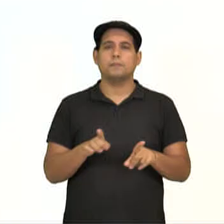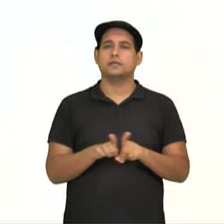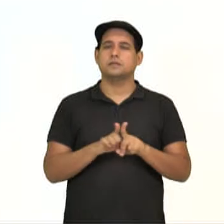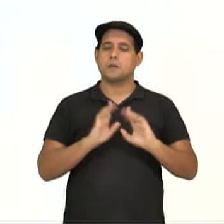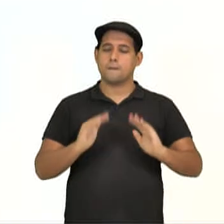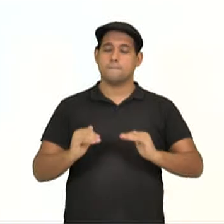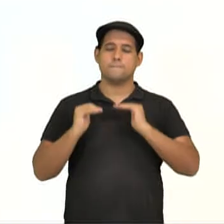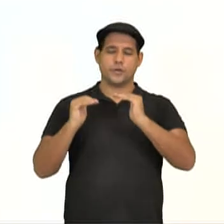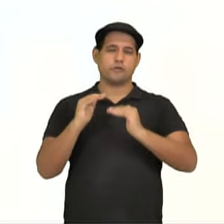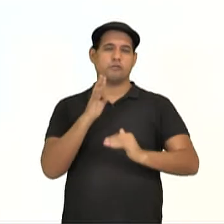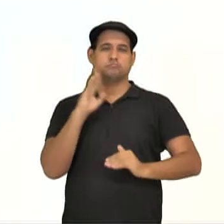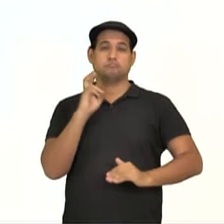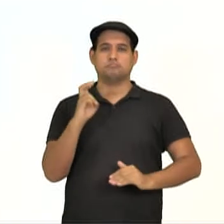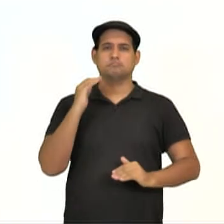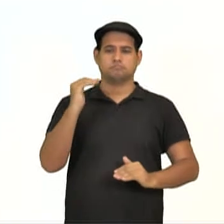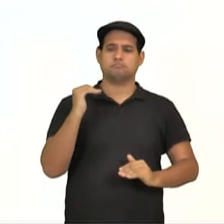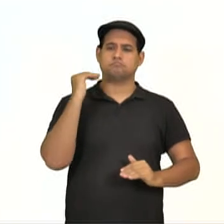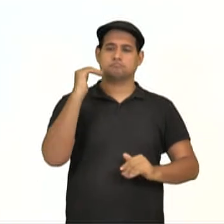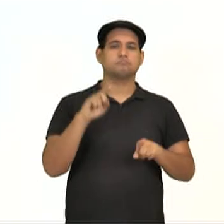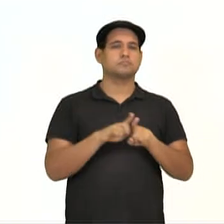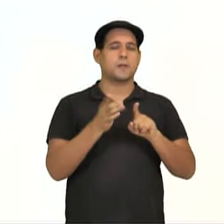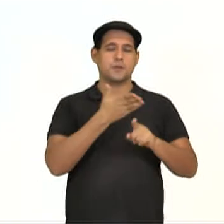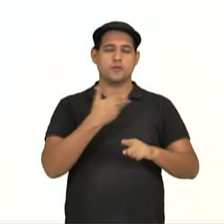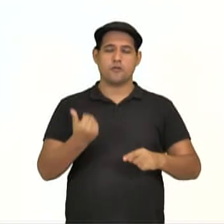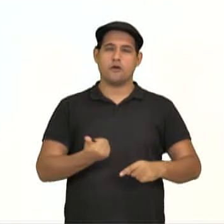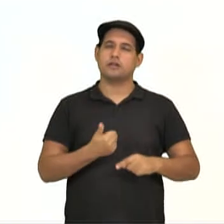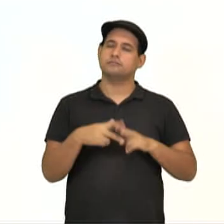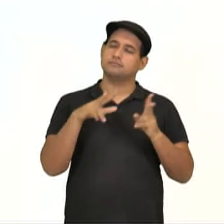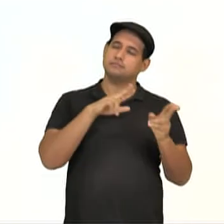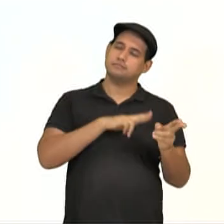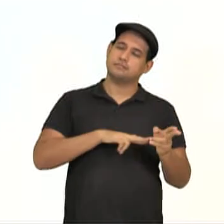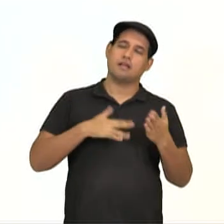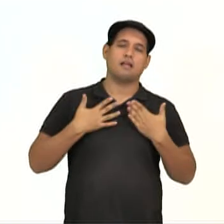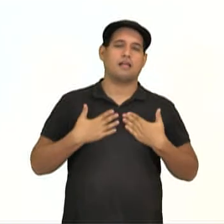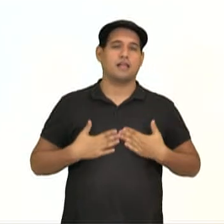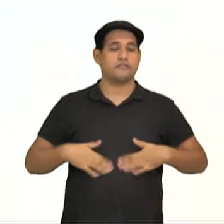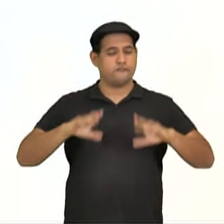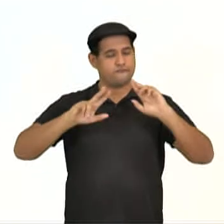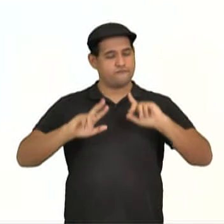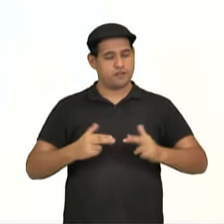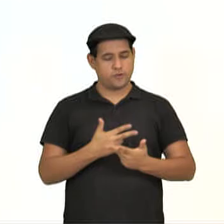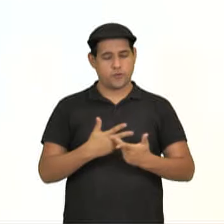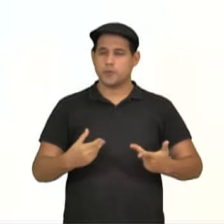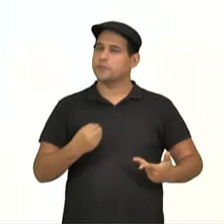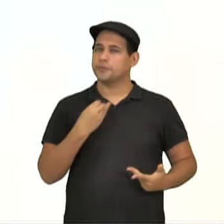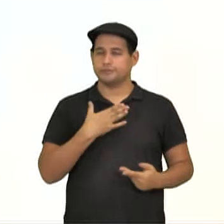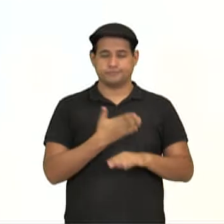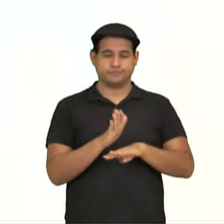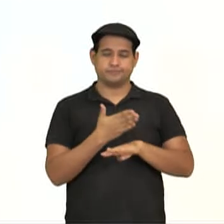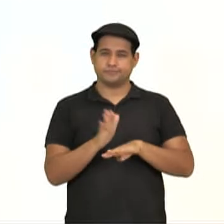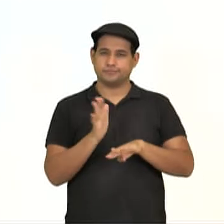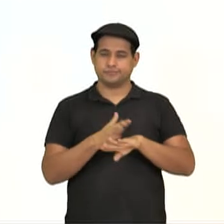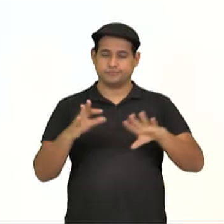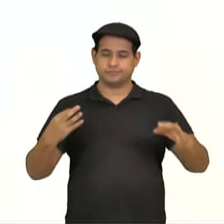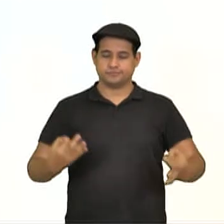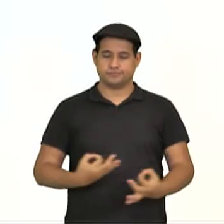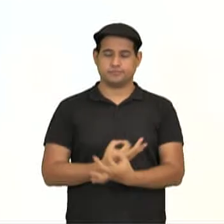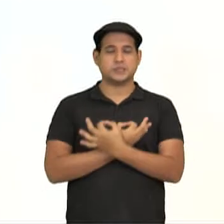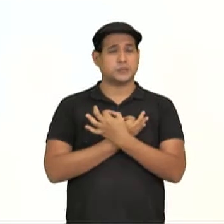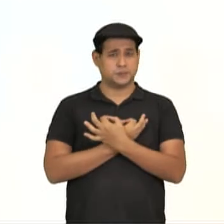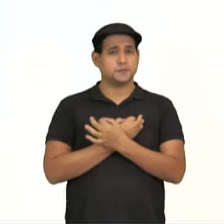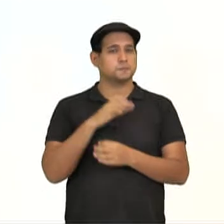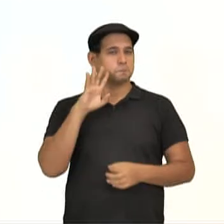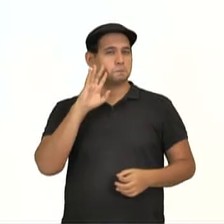o autoconhecimento e melhora a qualidade do sono. Então, diversos benefícios que a prática de meditação